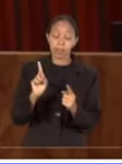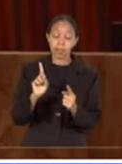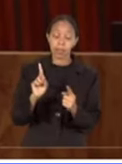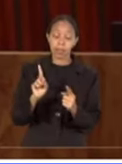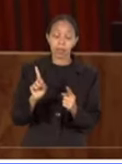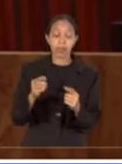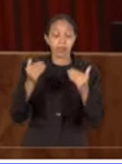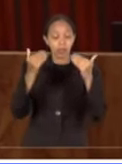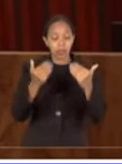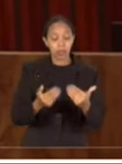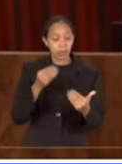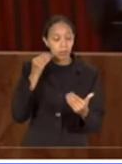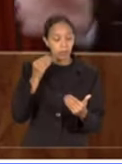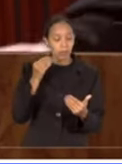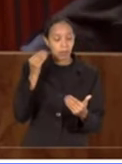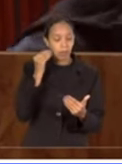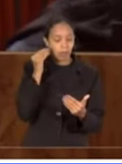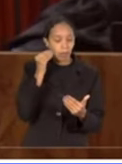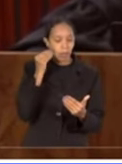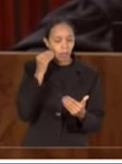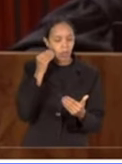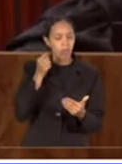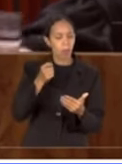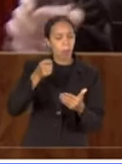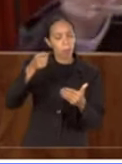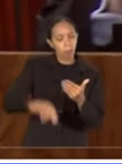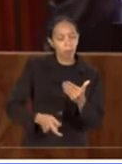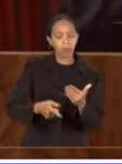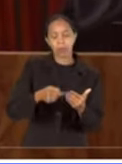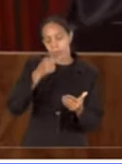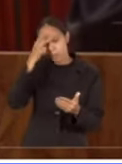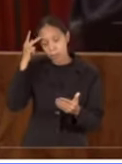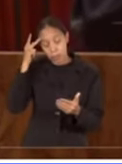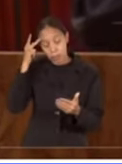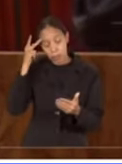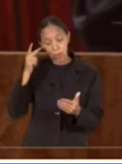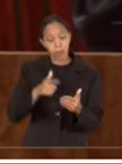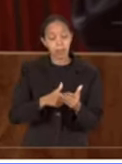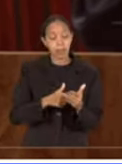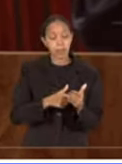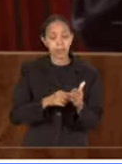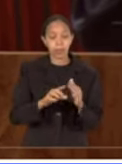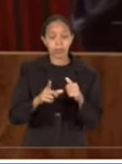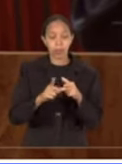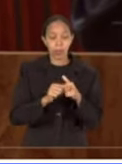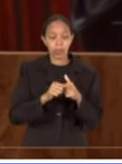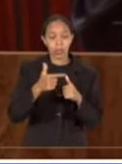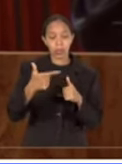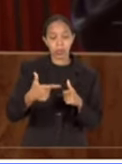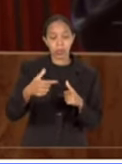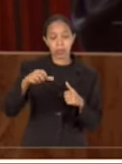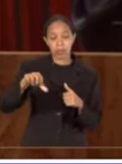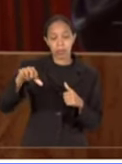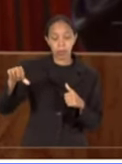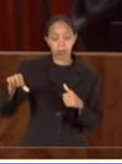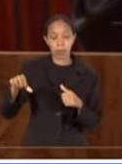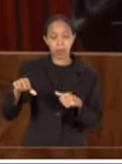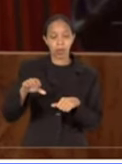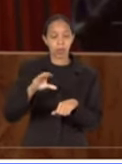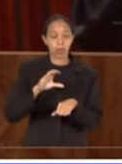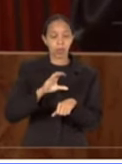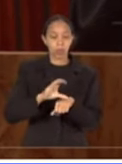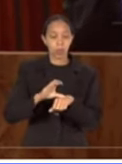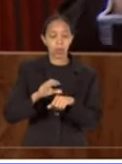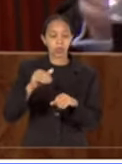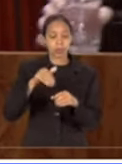está diante de uma tentativa de condenar os investigados notificado no artigo 299 do Código Eleitoral, visto que